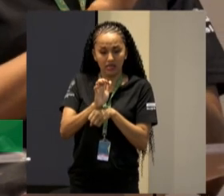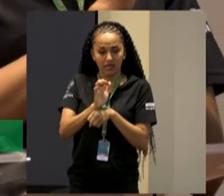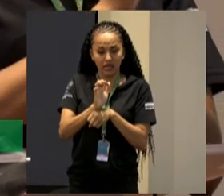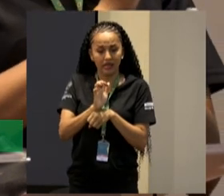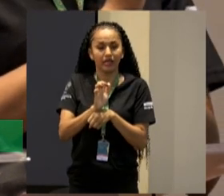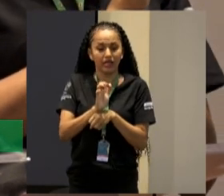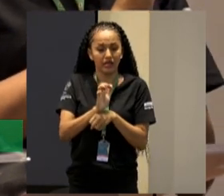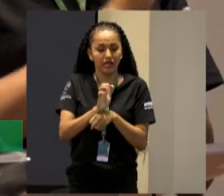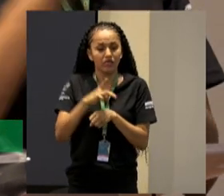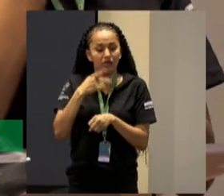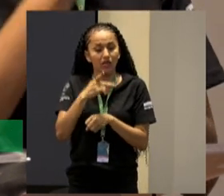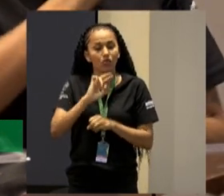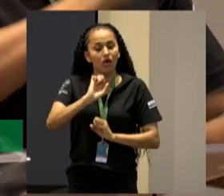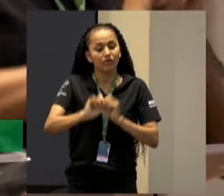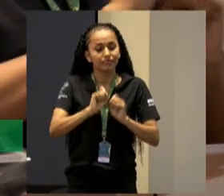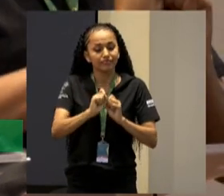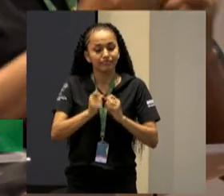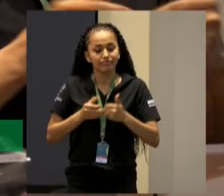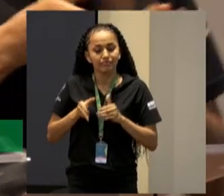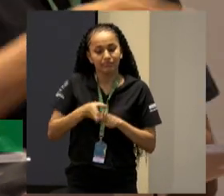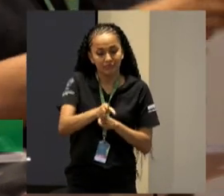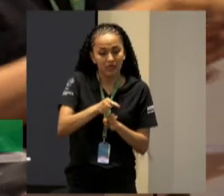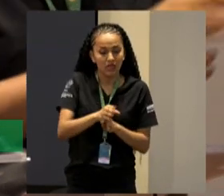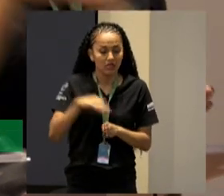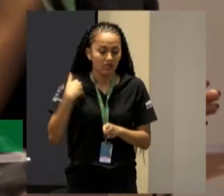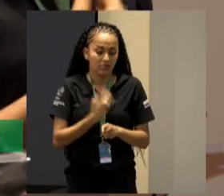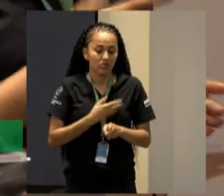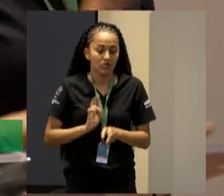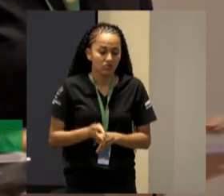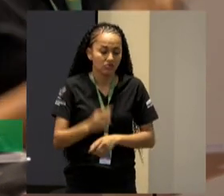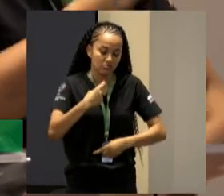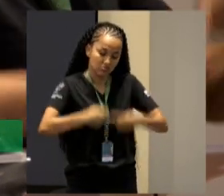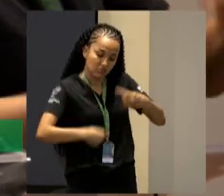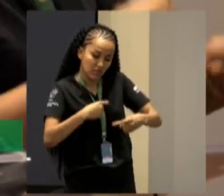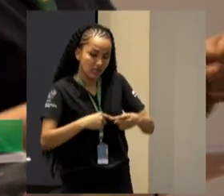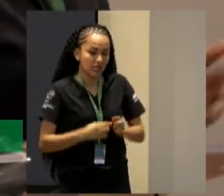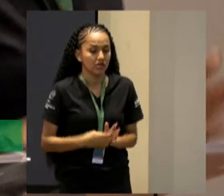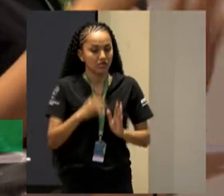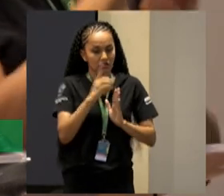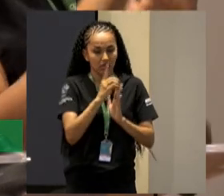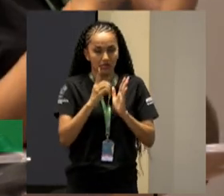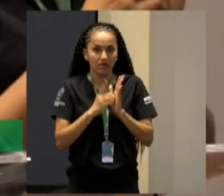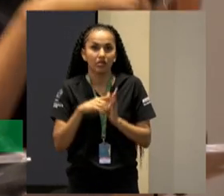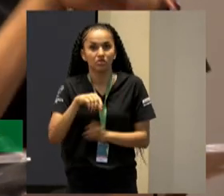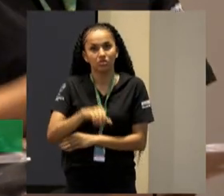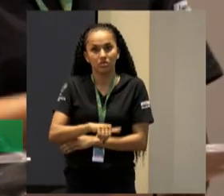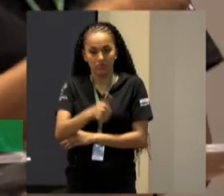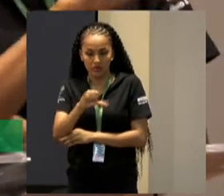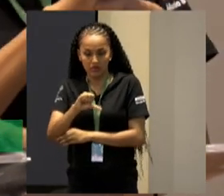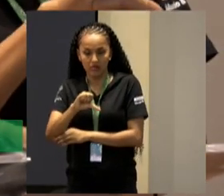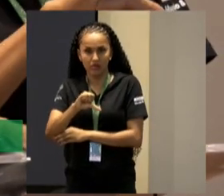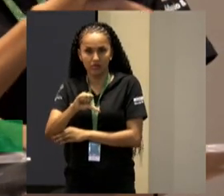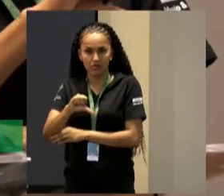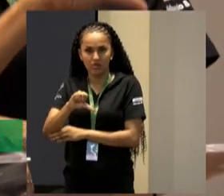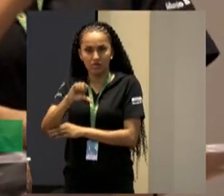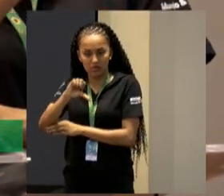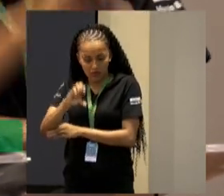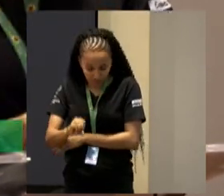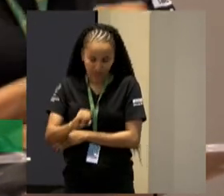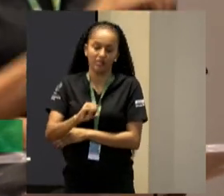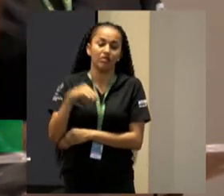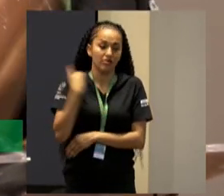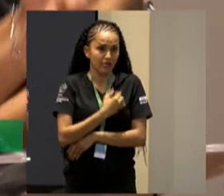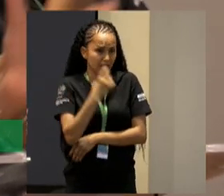princípios. E nós teríamos, então, que debater em torno disso. Na década de 1990, nós achávamos